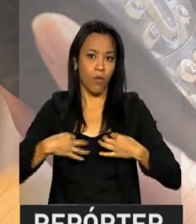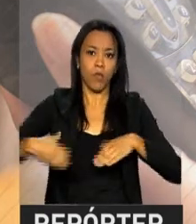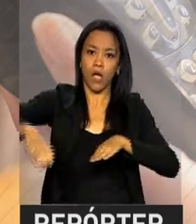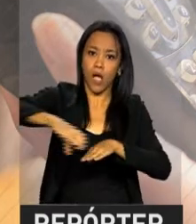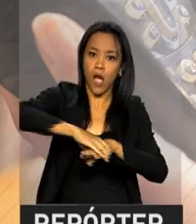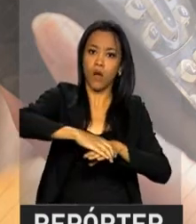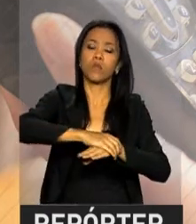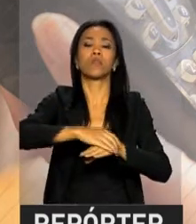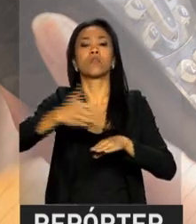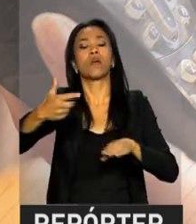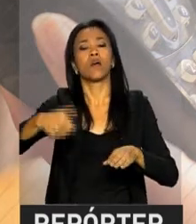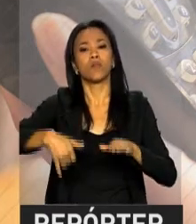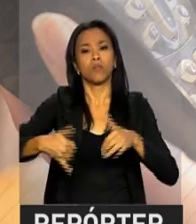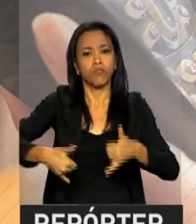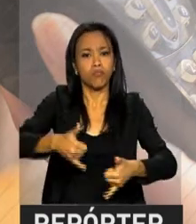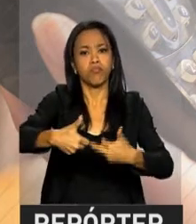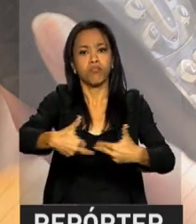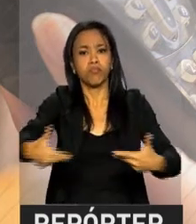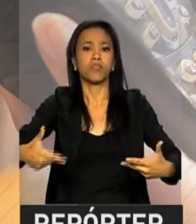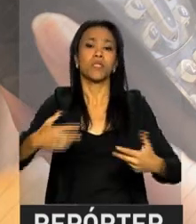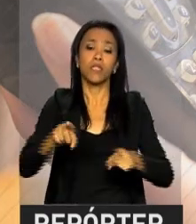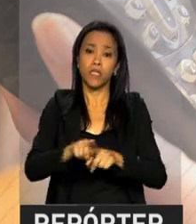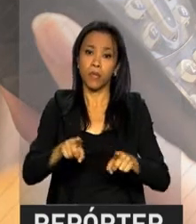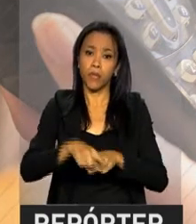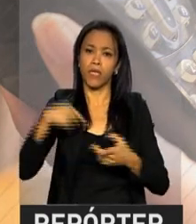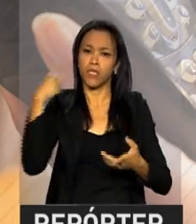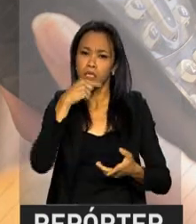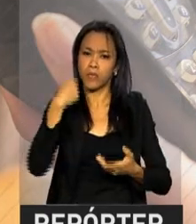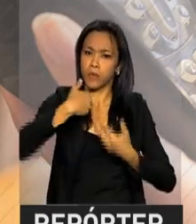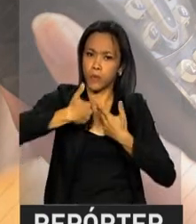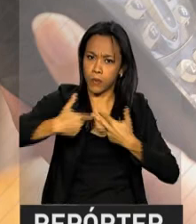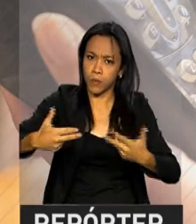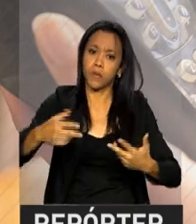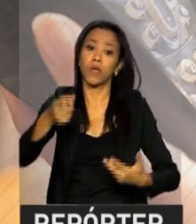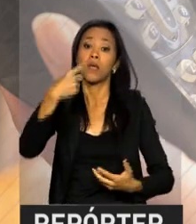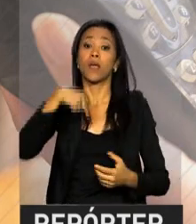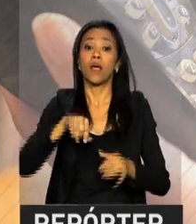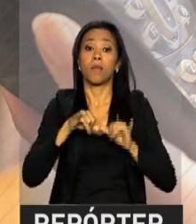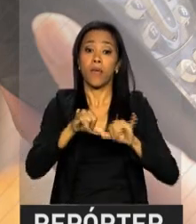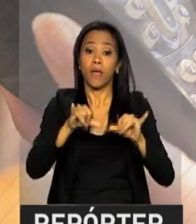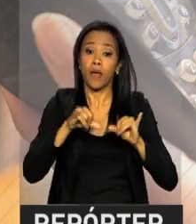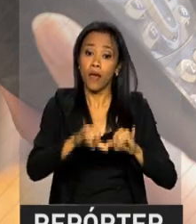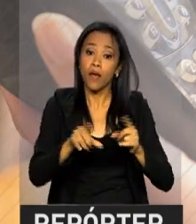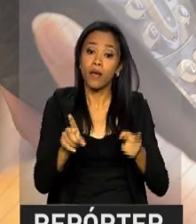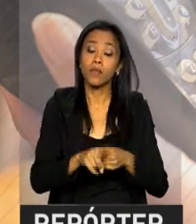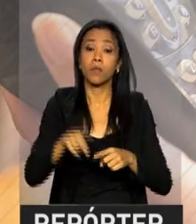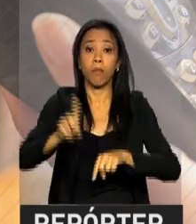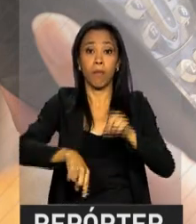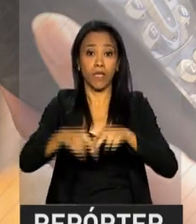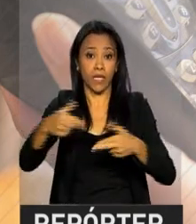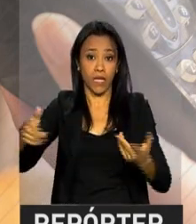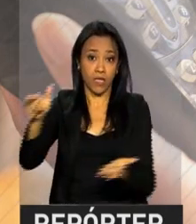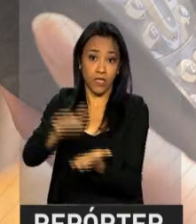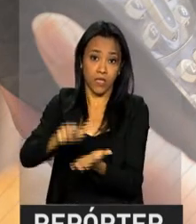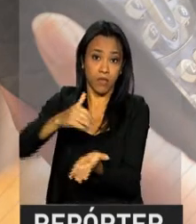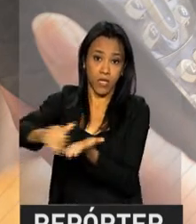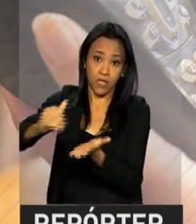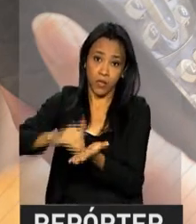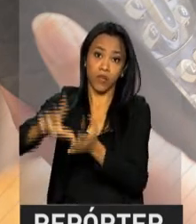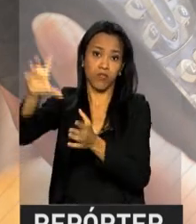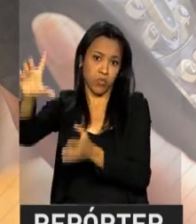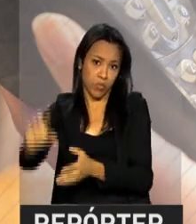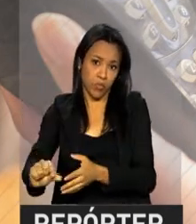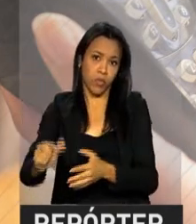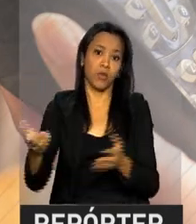de uso pessoal e doméstico hipermercados e materiais para escritório registraram queda já o varejo